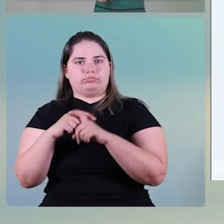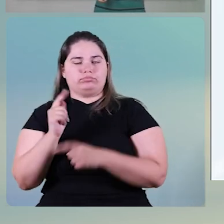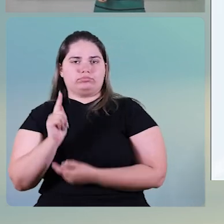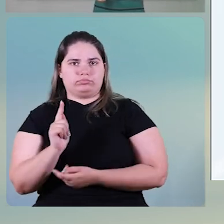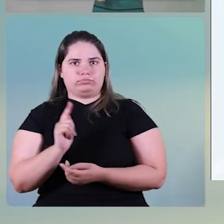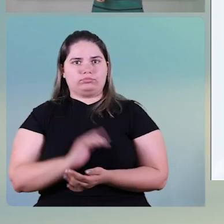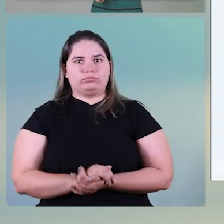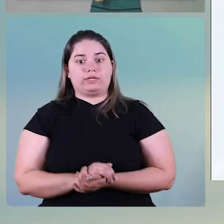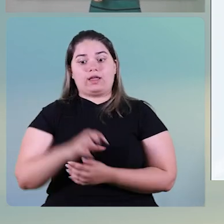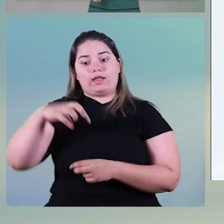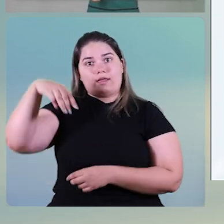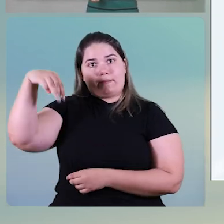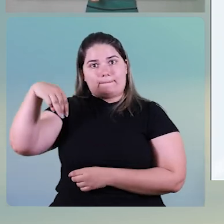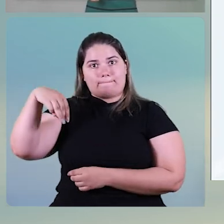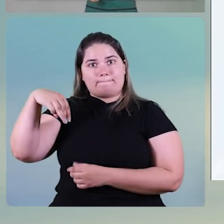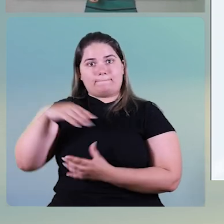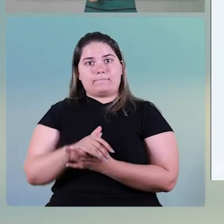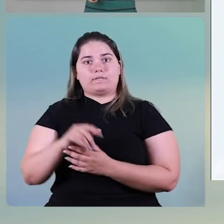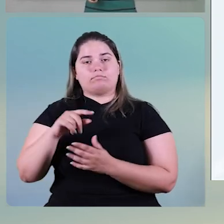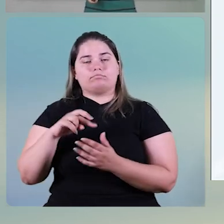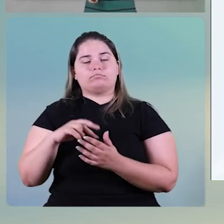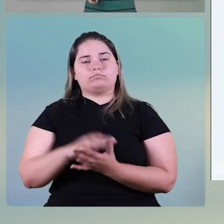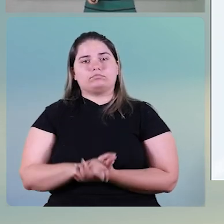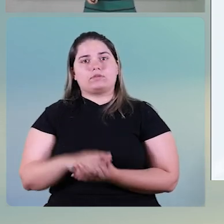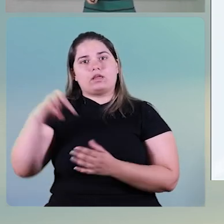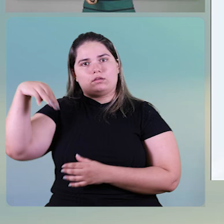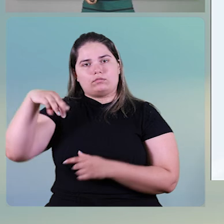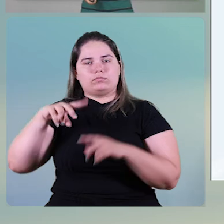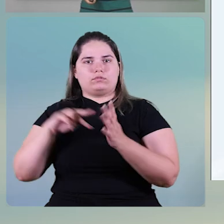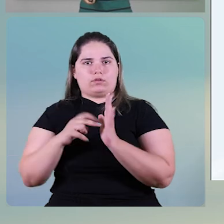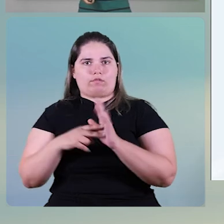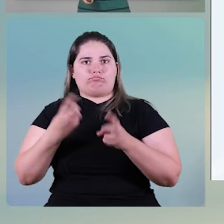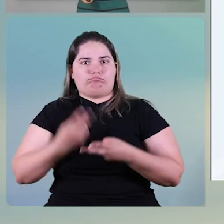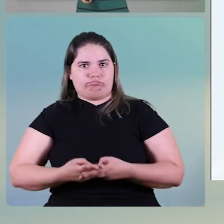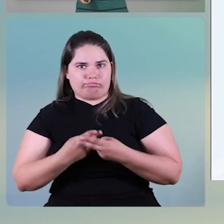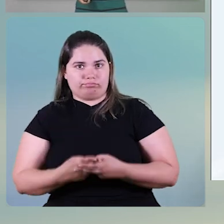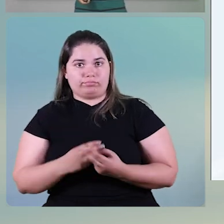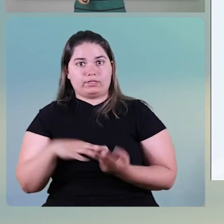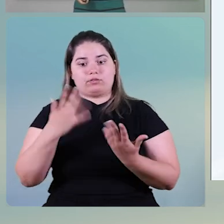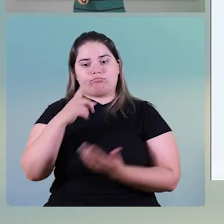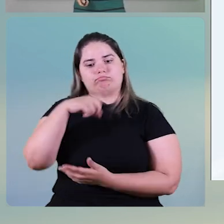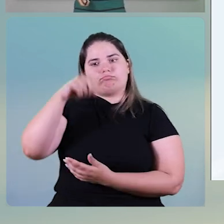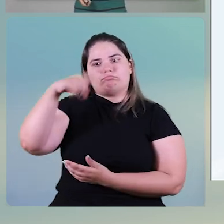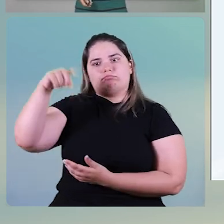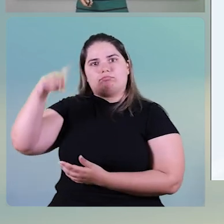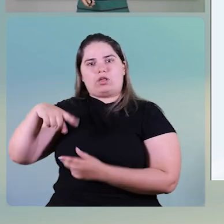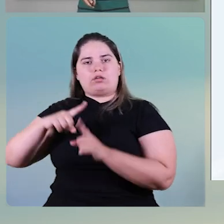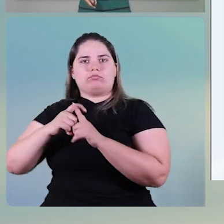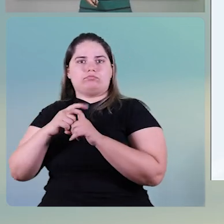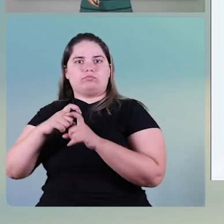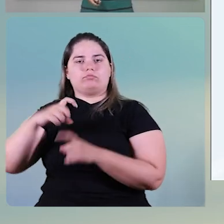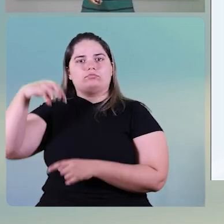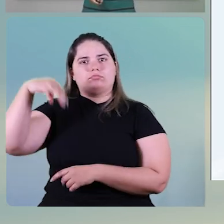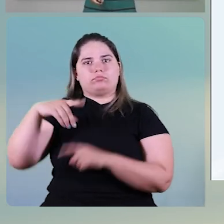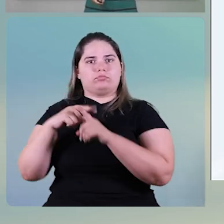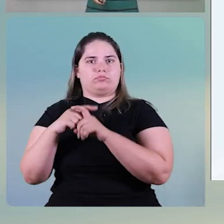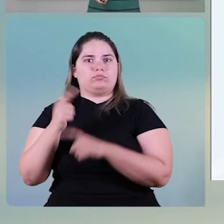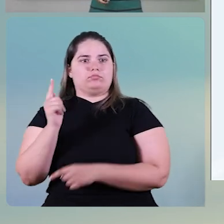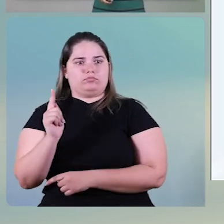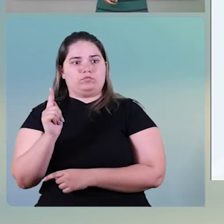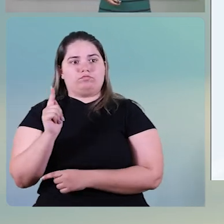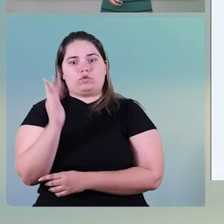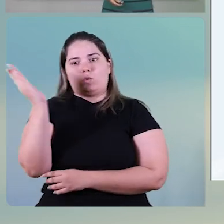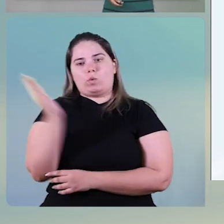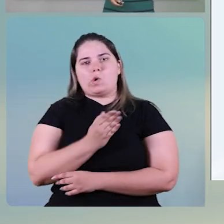N, onde o N é igual a P, que é mg. Então vai ficar μ vezes mg sobre m. Eu posso cancelar